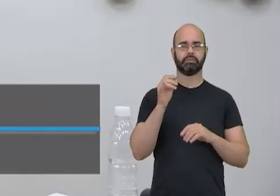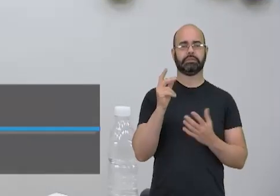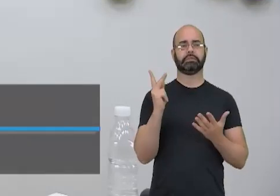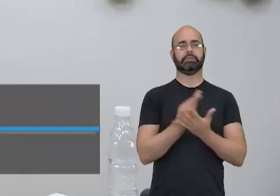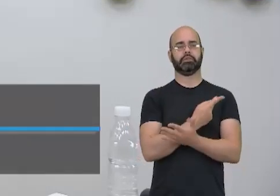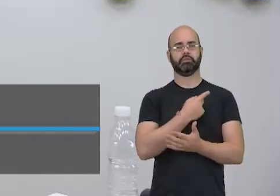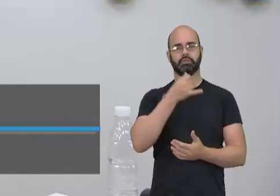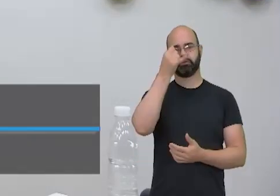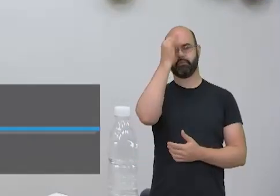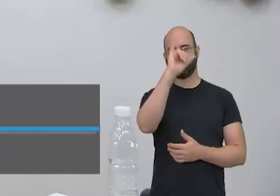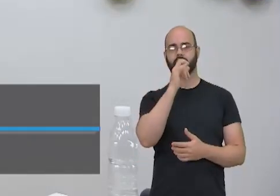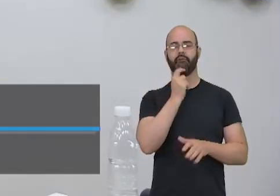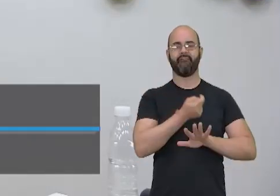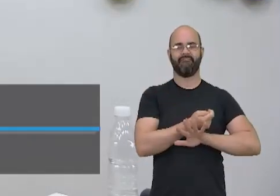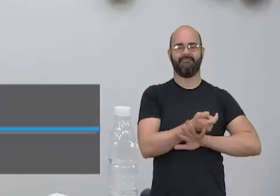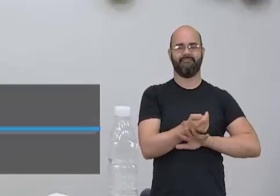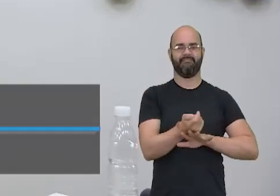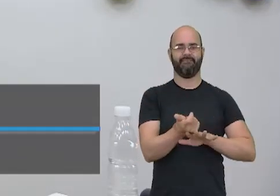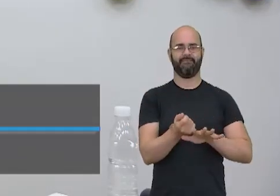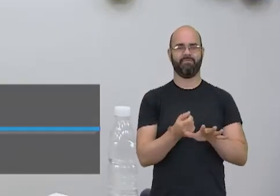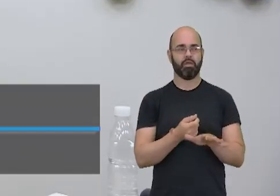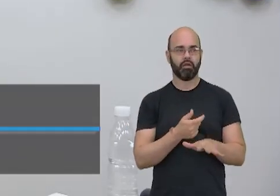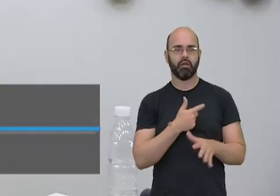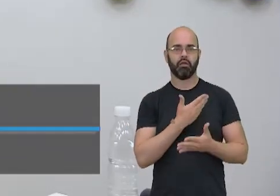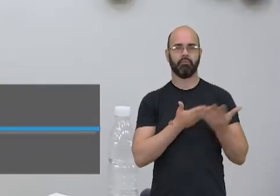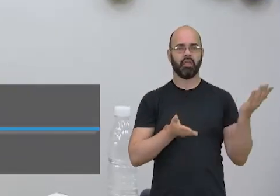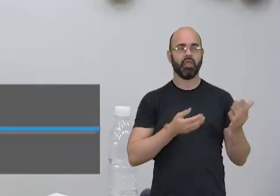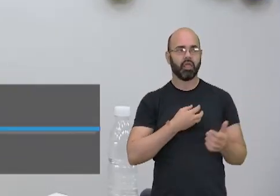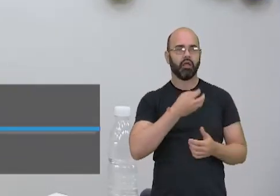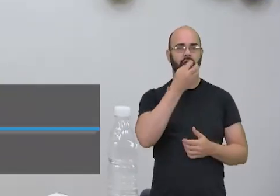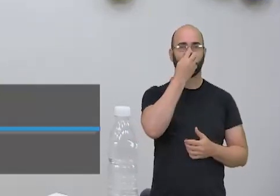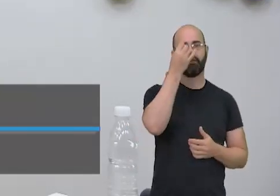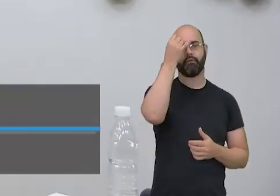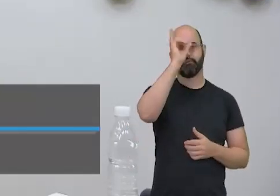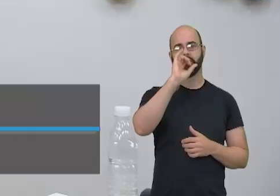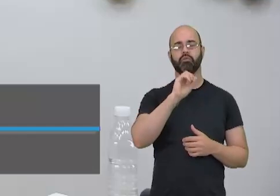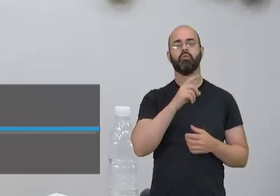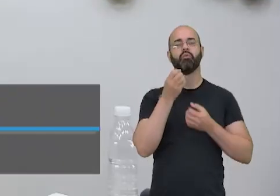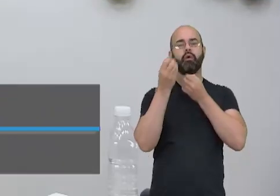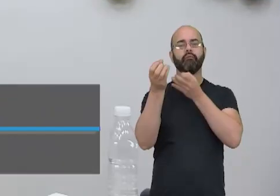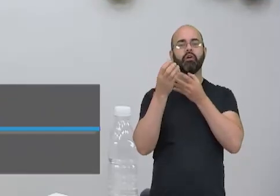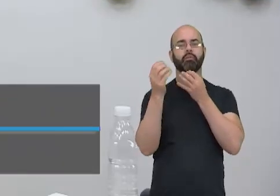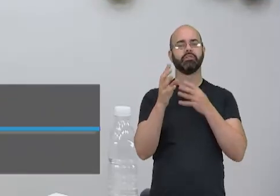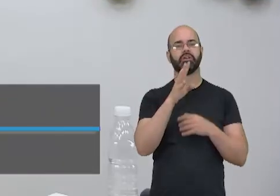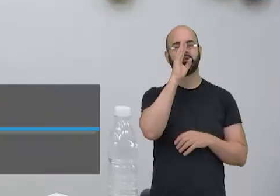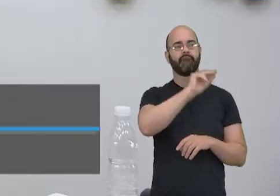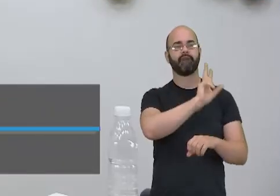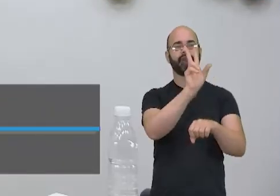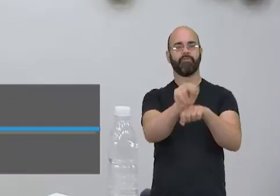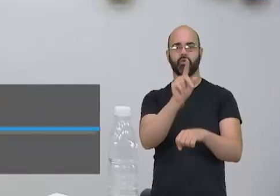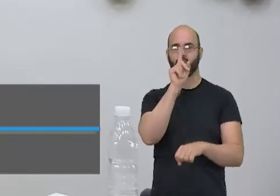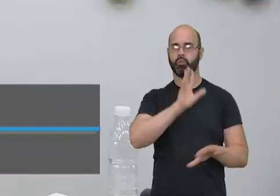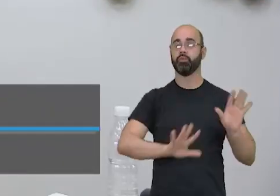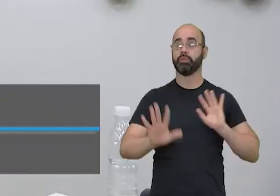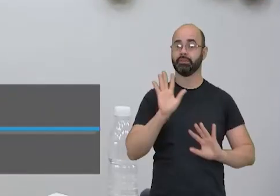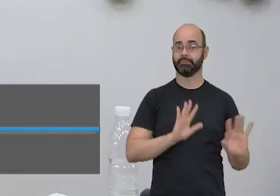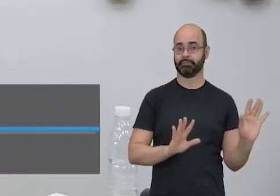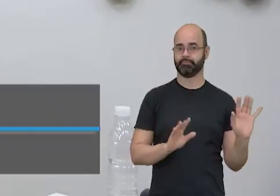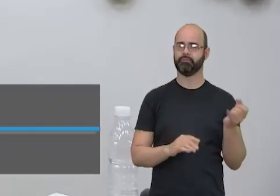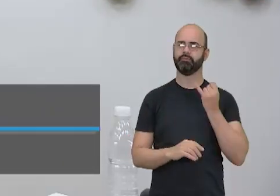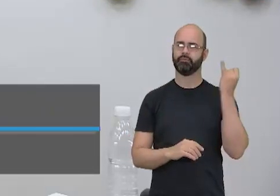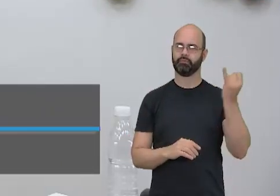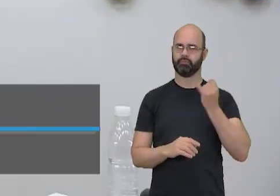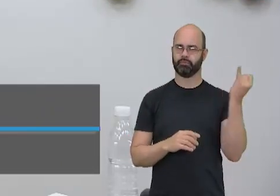cairmos aí em fake news, ter informações contraditórias. Então, sim, é muito importante. A questão aí do